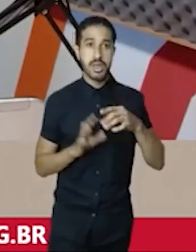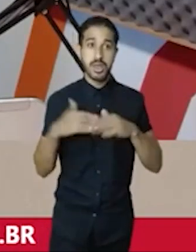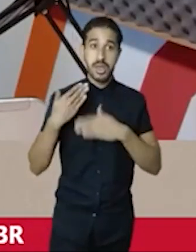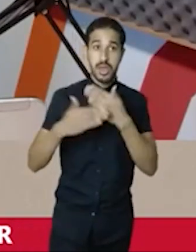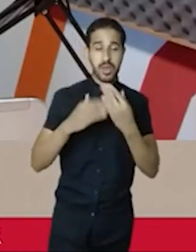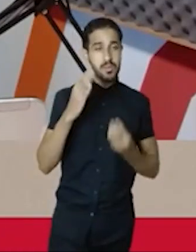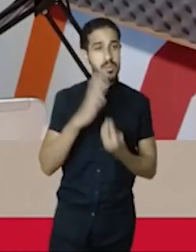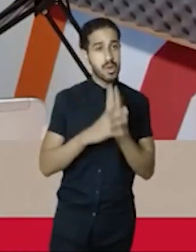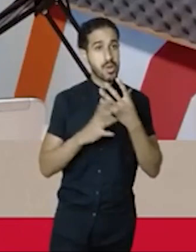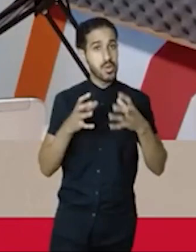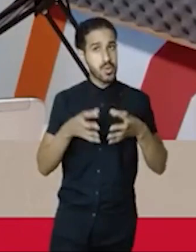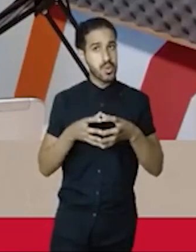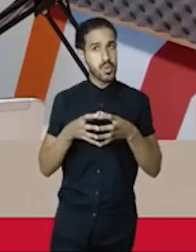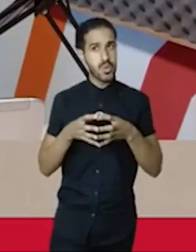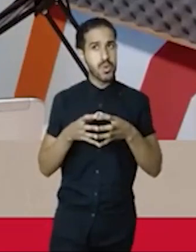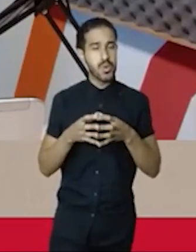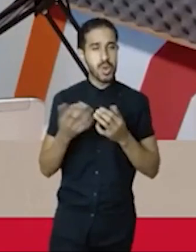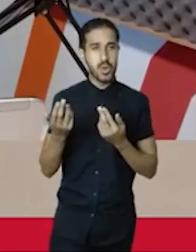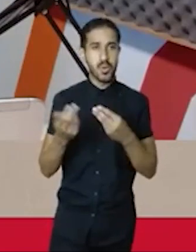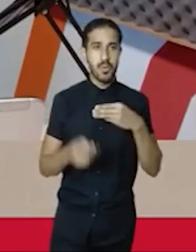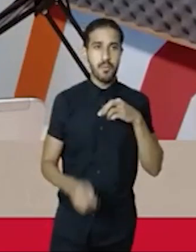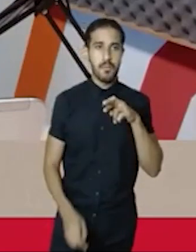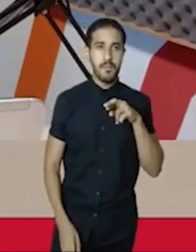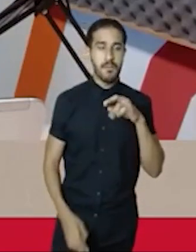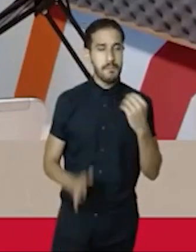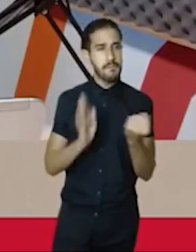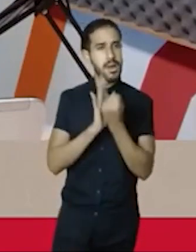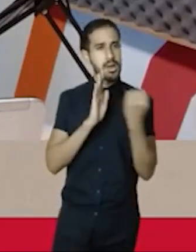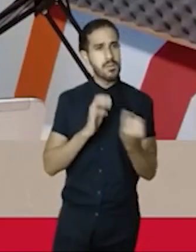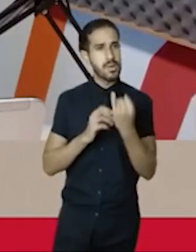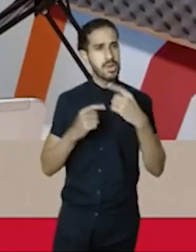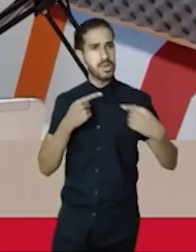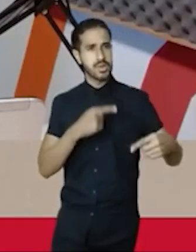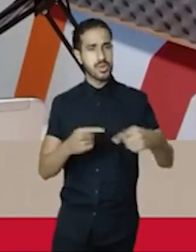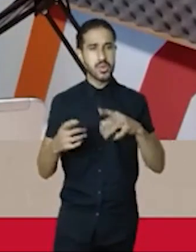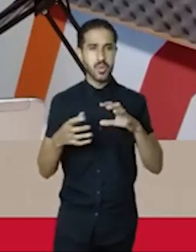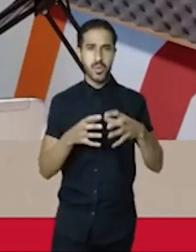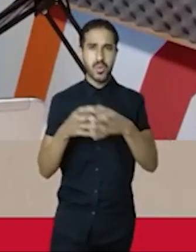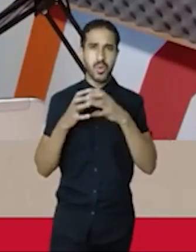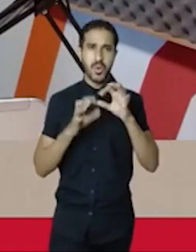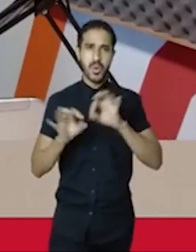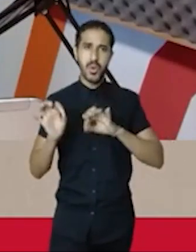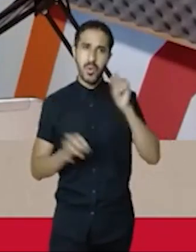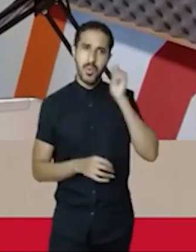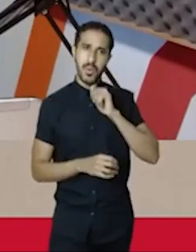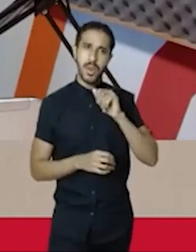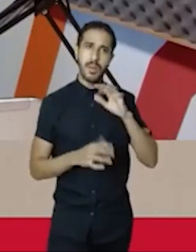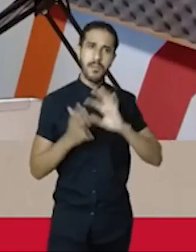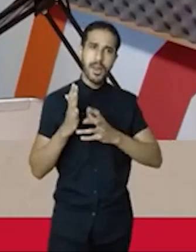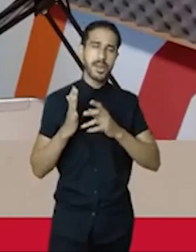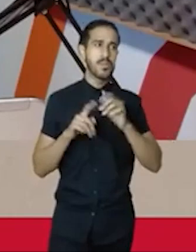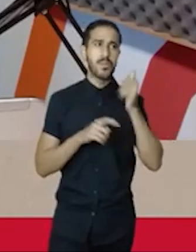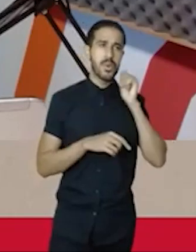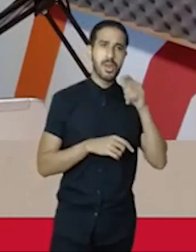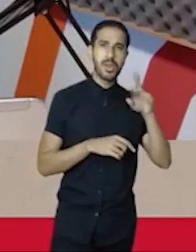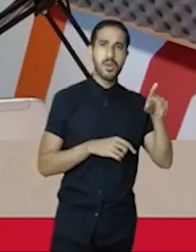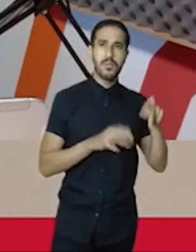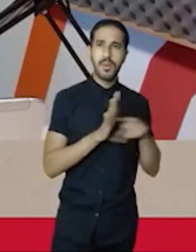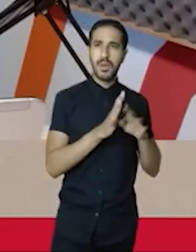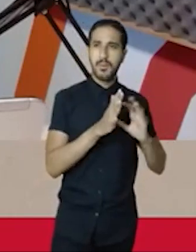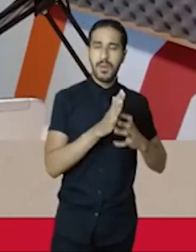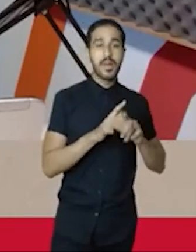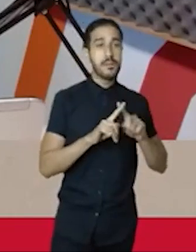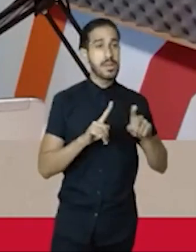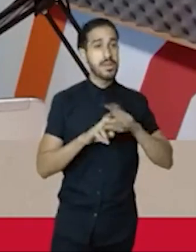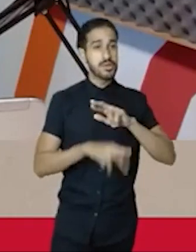construção coletiva, como um marco central a esse debate coletivo que organiza mulheres que estão em partido, mulheres que não estão em partido e que